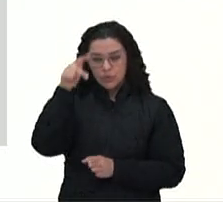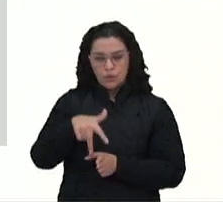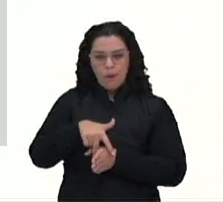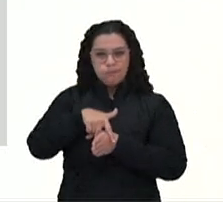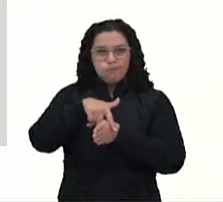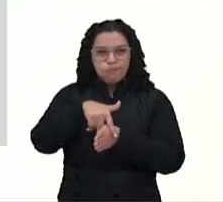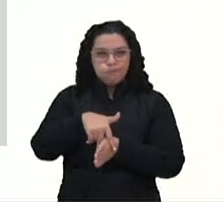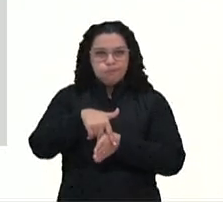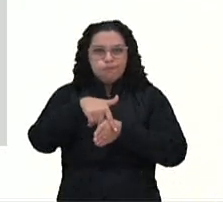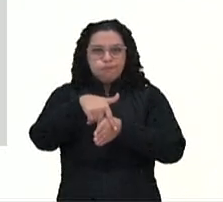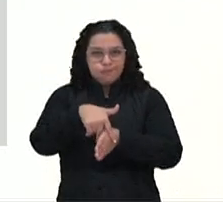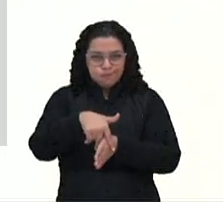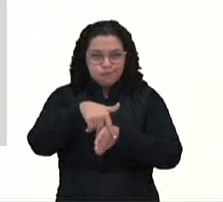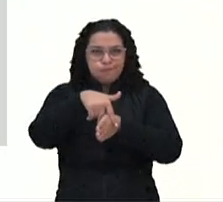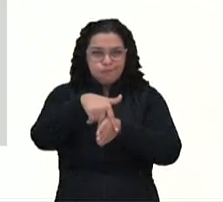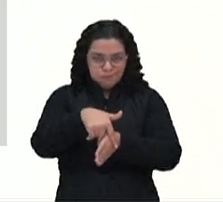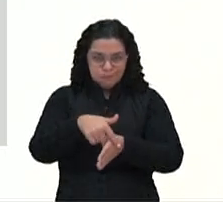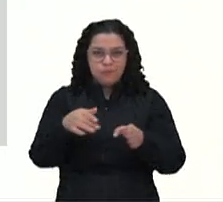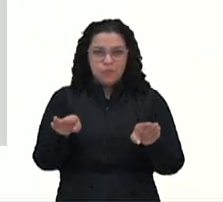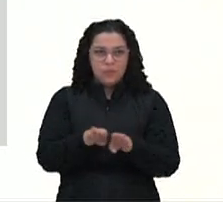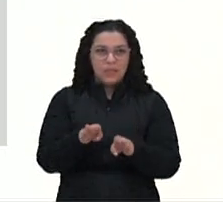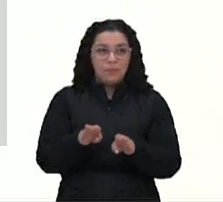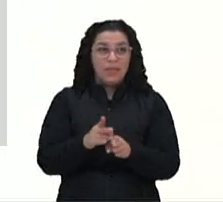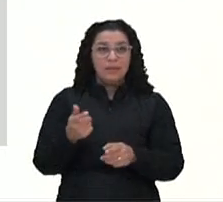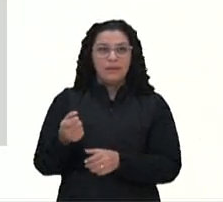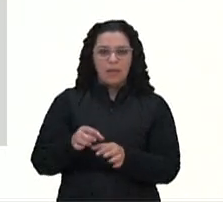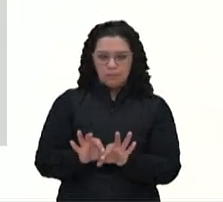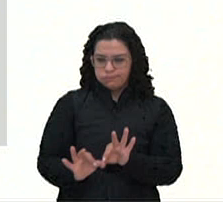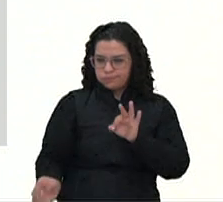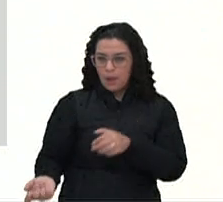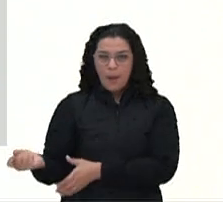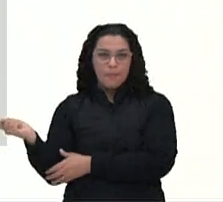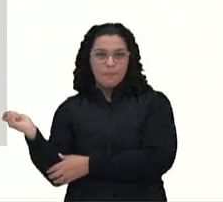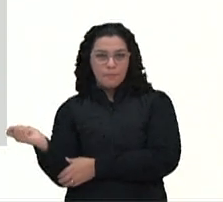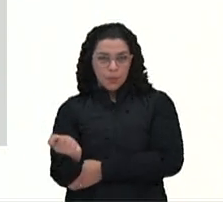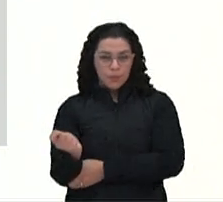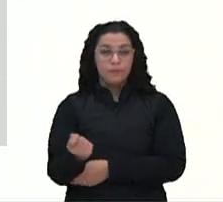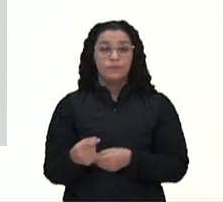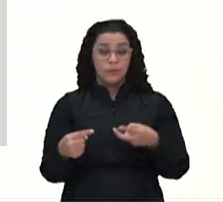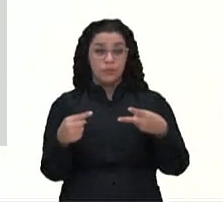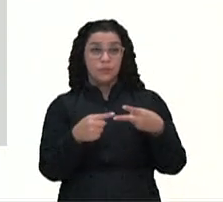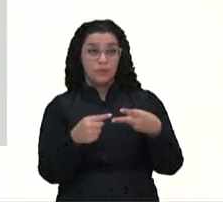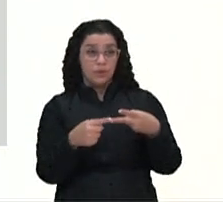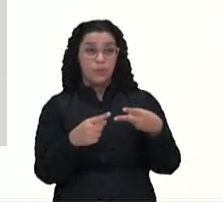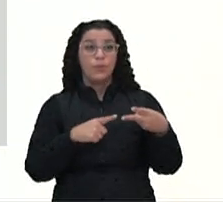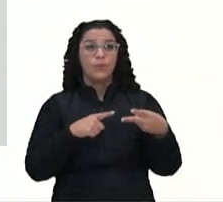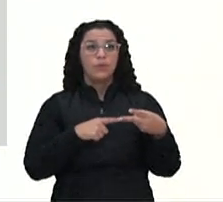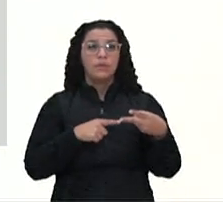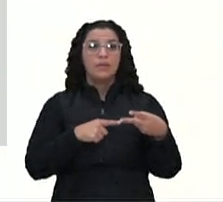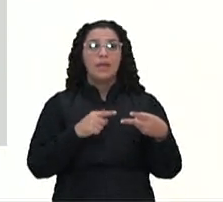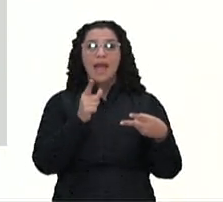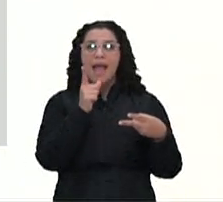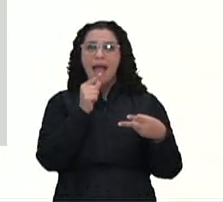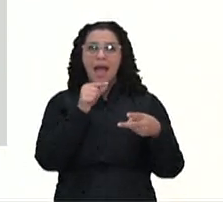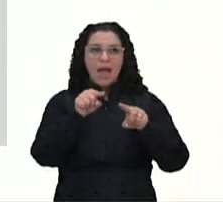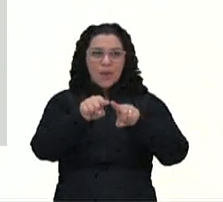cada elefante, né? Com um taco bem grande assim na mão. Na segunda imagem, nós temos uma piscina.